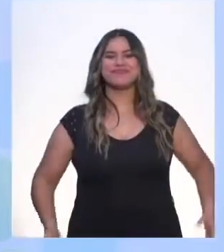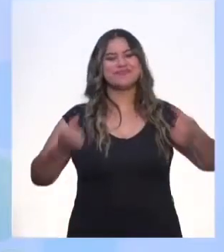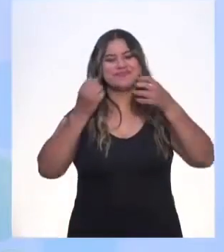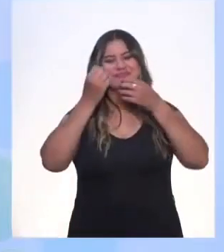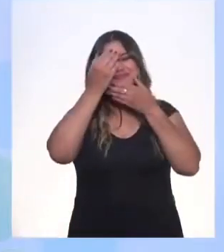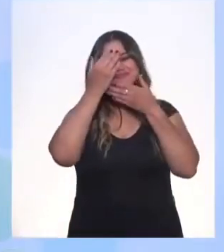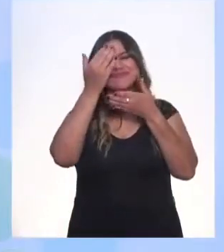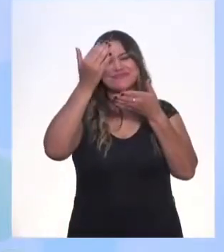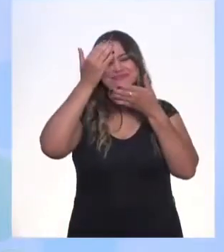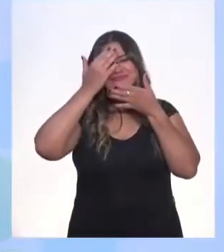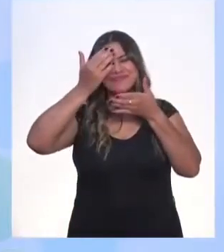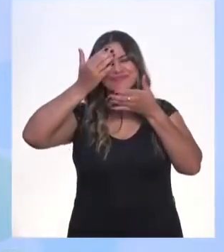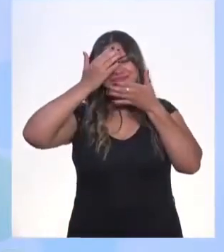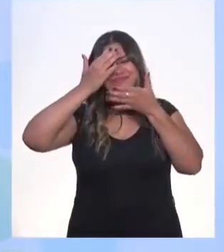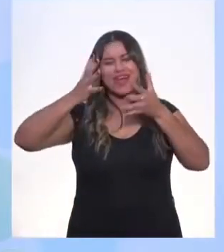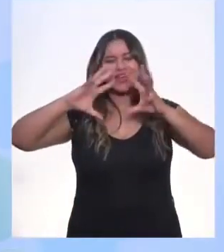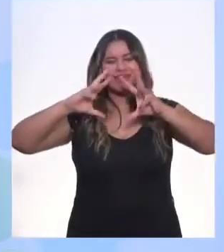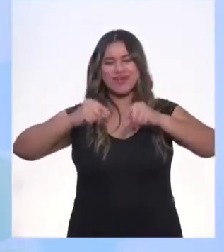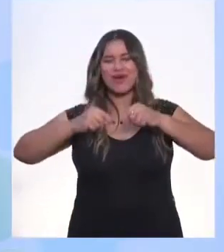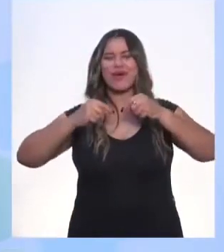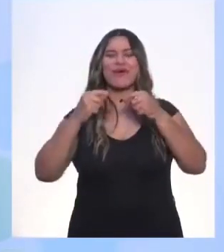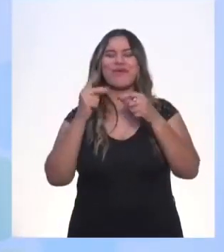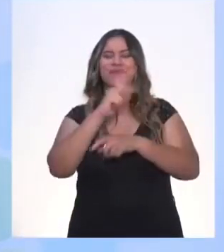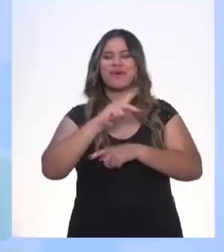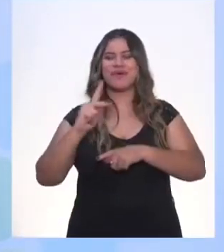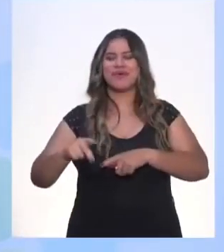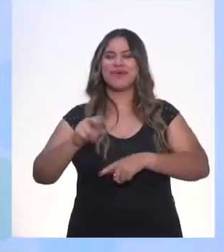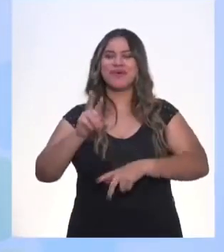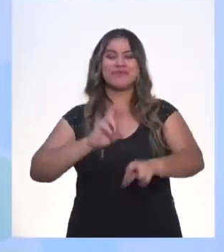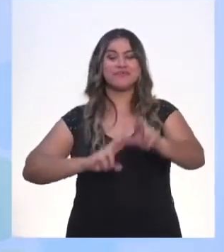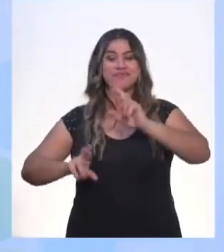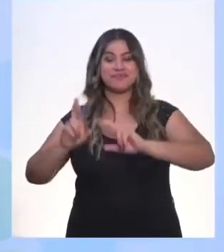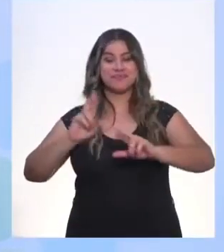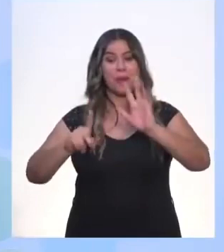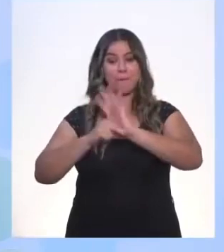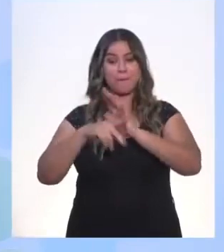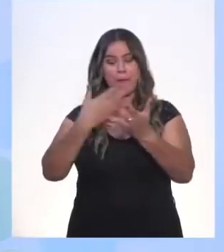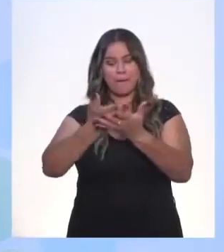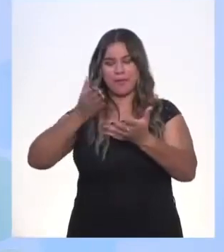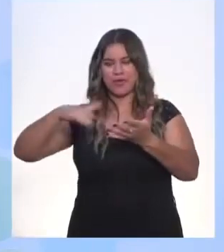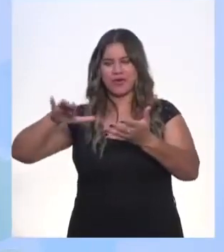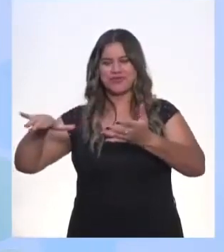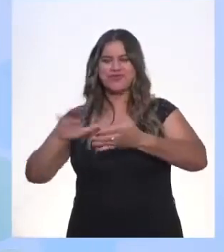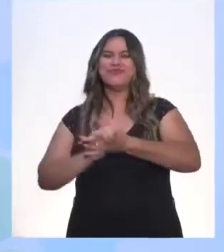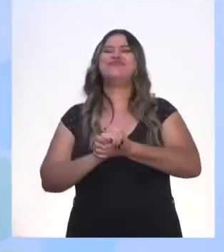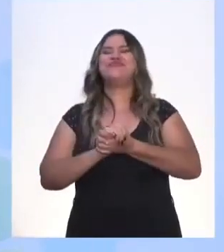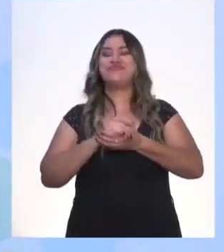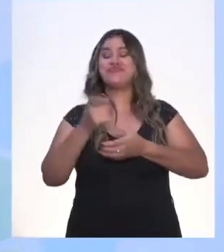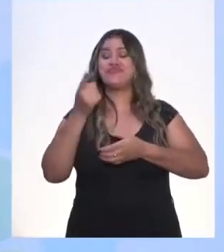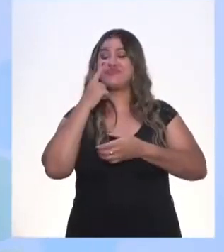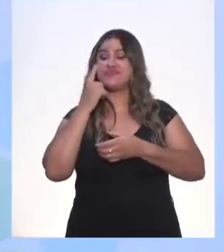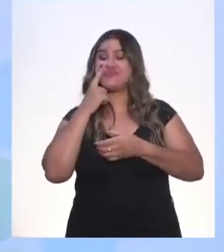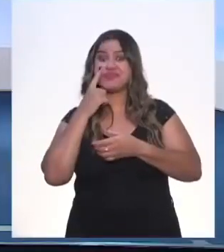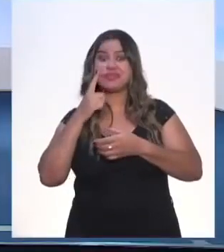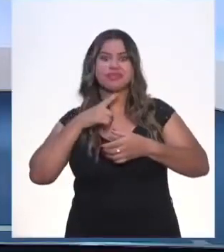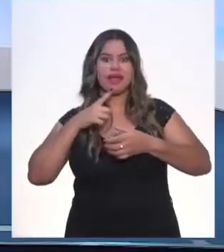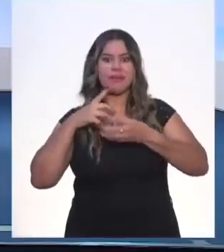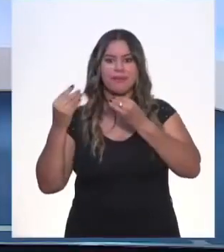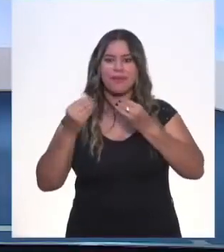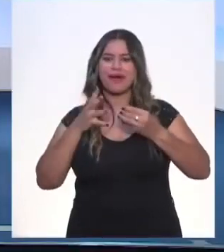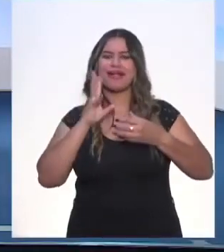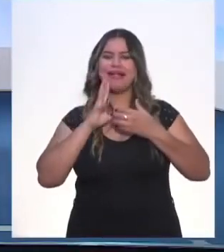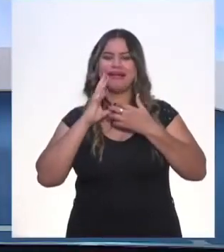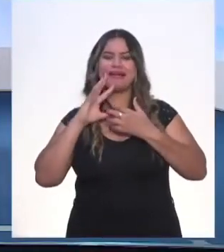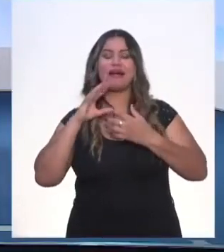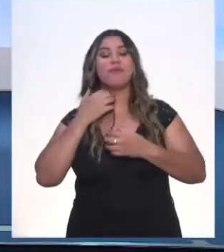Muitíssimo obrigada, professores, colocando aqui as colaborações dos nossos alunos. Vamos lá, Fabi, que tem umas interações fantásticas